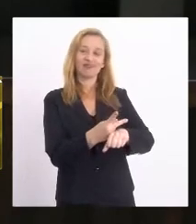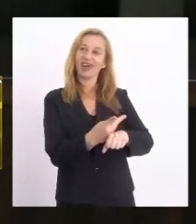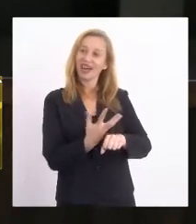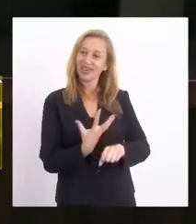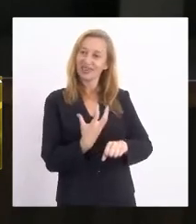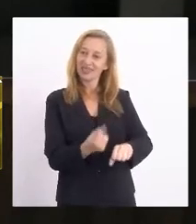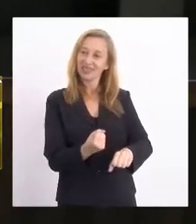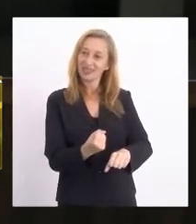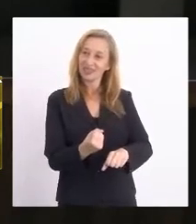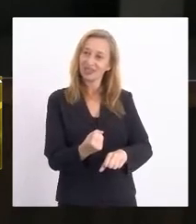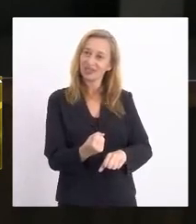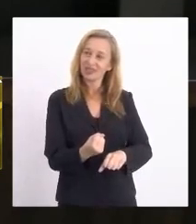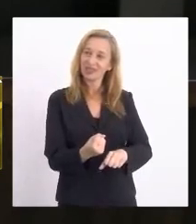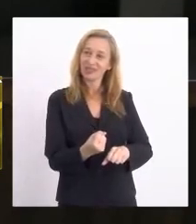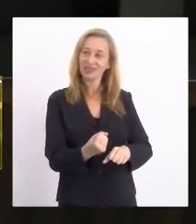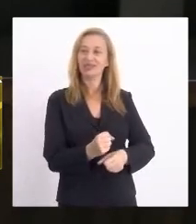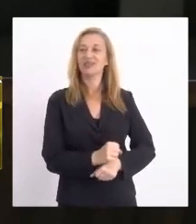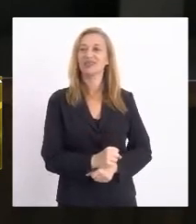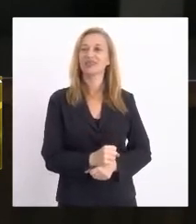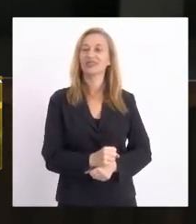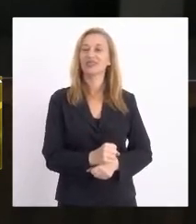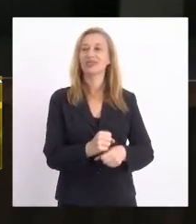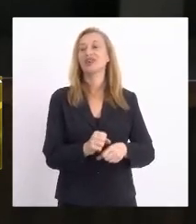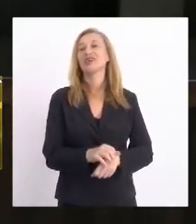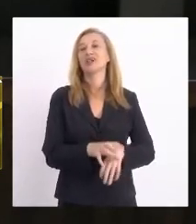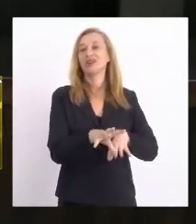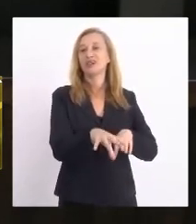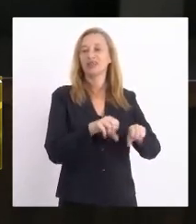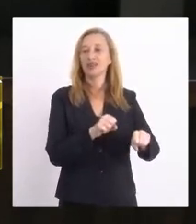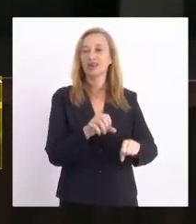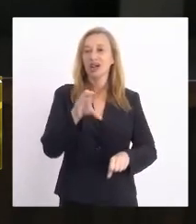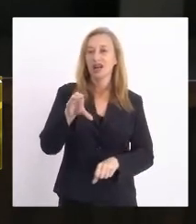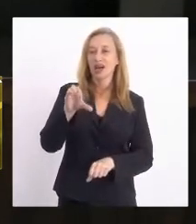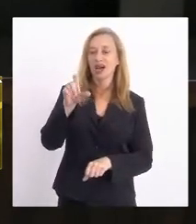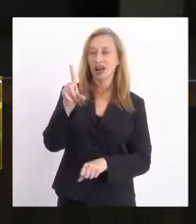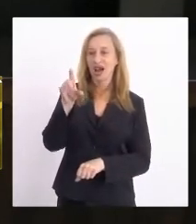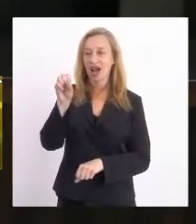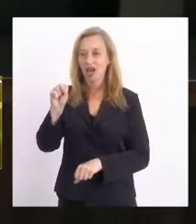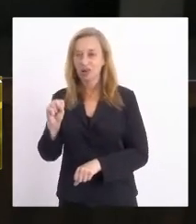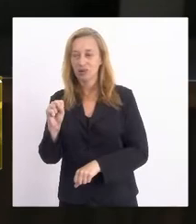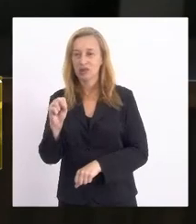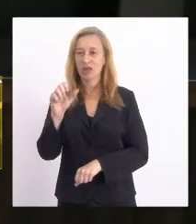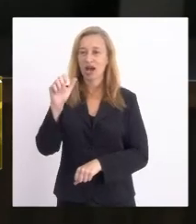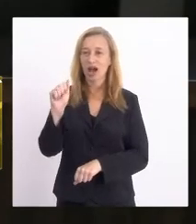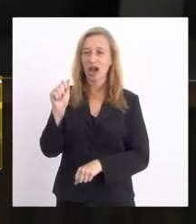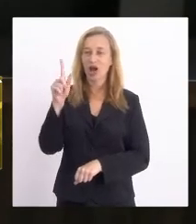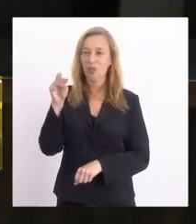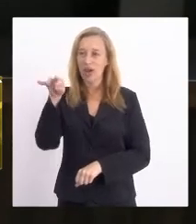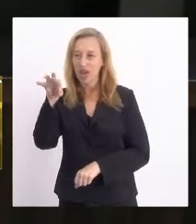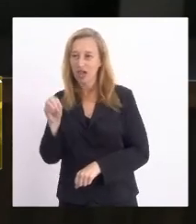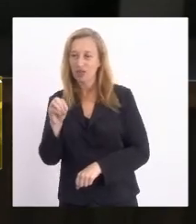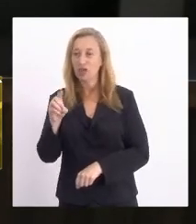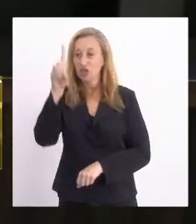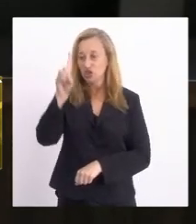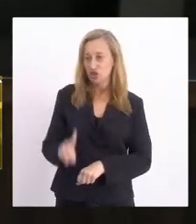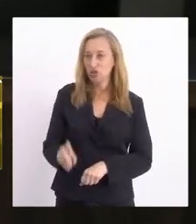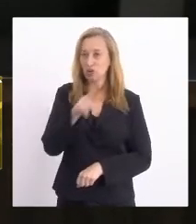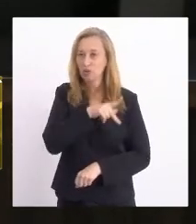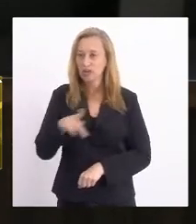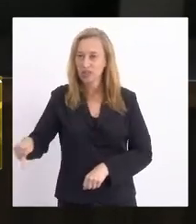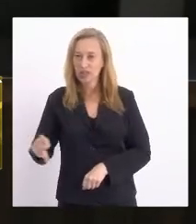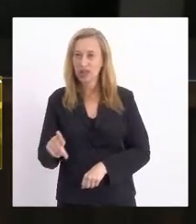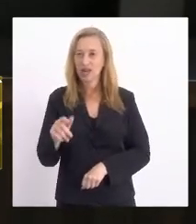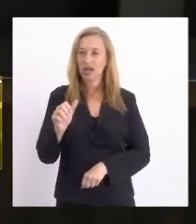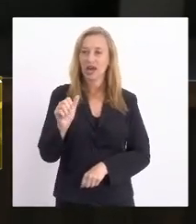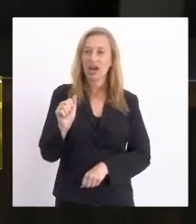ao ao seu respectivo diploma a Carlos Alberto o Brito diretor presidente da agência